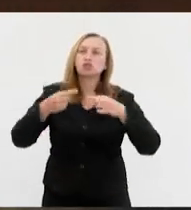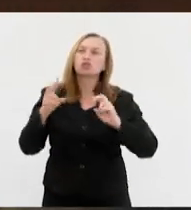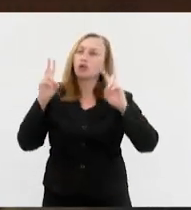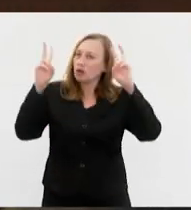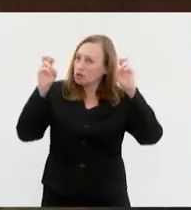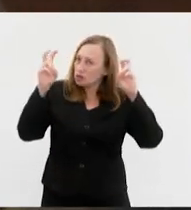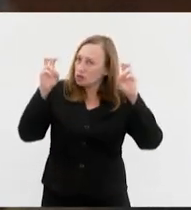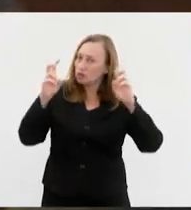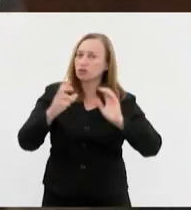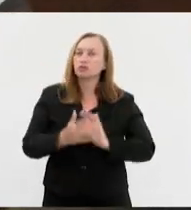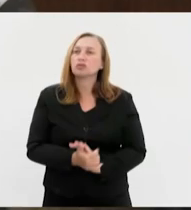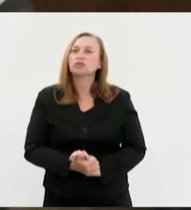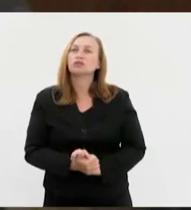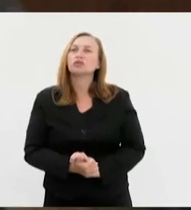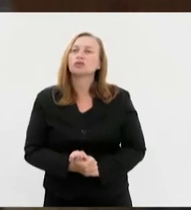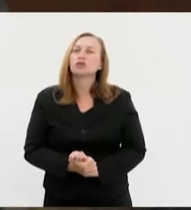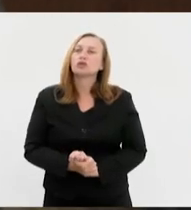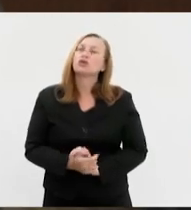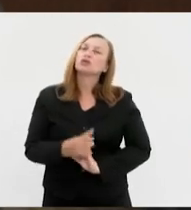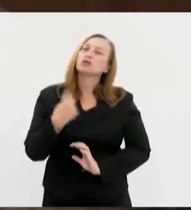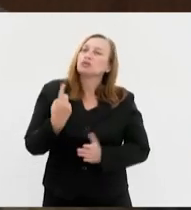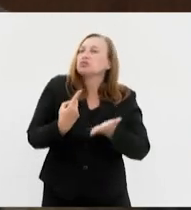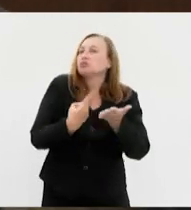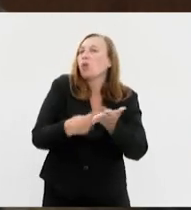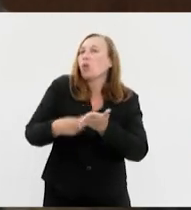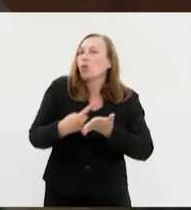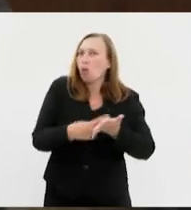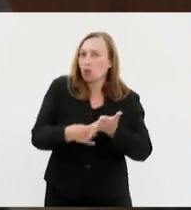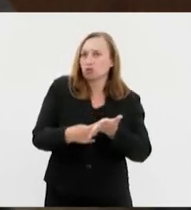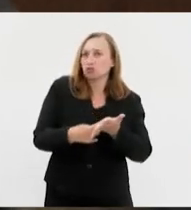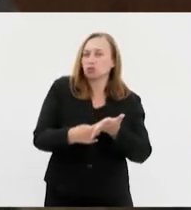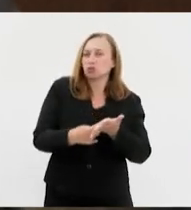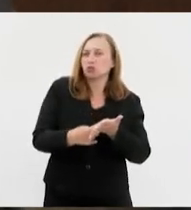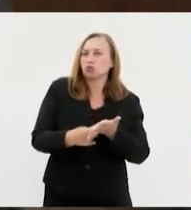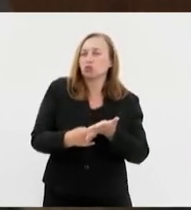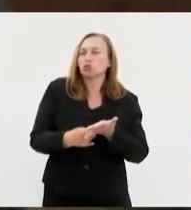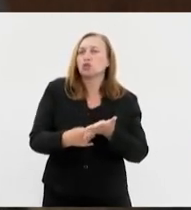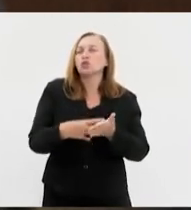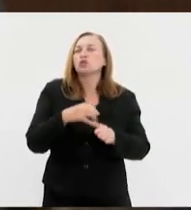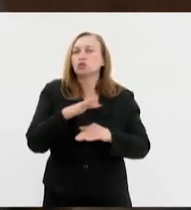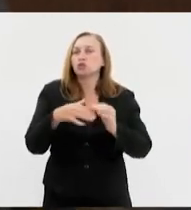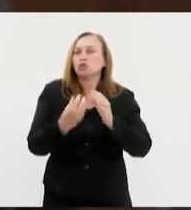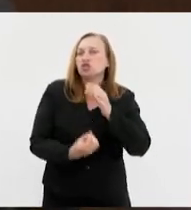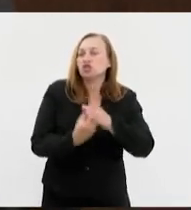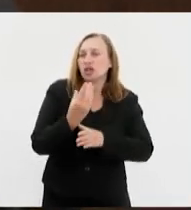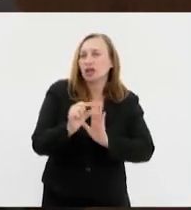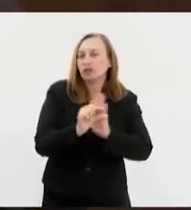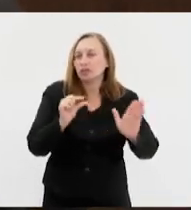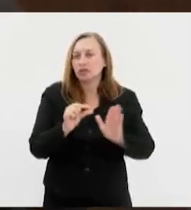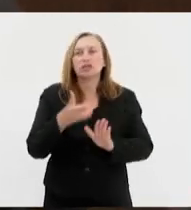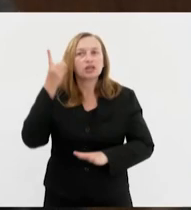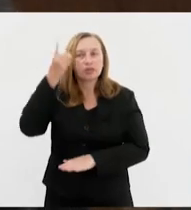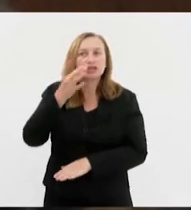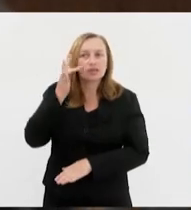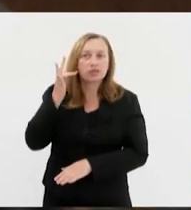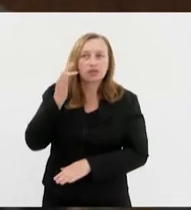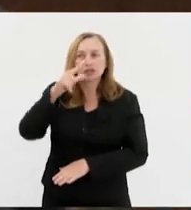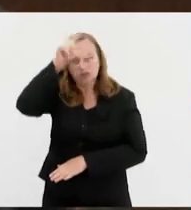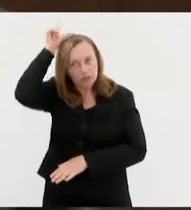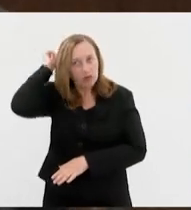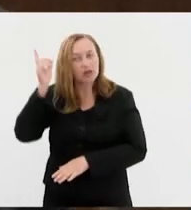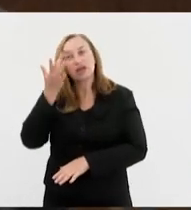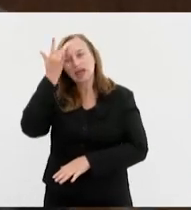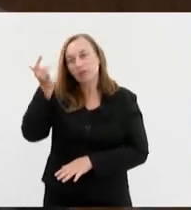apresenta as razões da emenda, a gente tenta um acordo com os autores das emendas, deputado Serafim, deputado Luiz Paulo. Então vamos fazer o seguinte. E